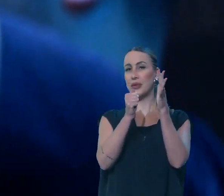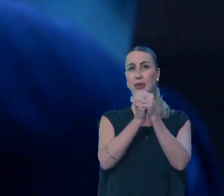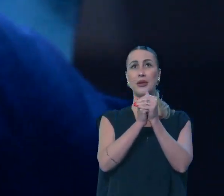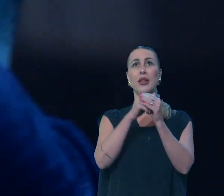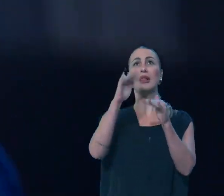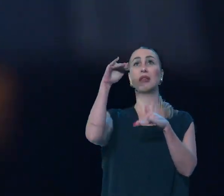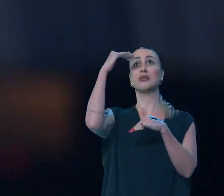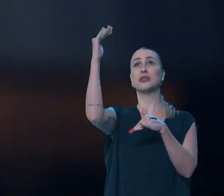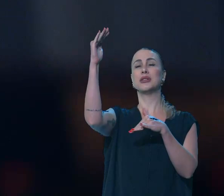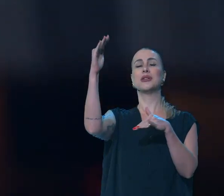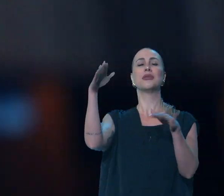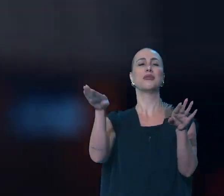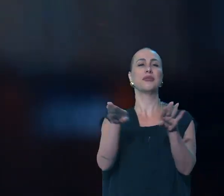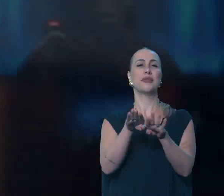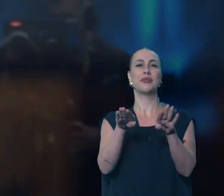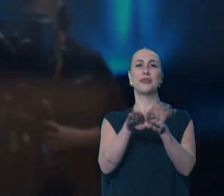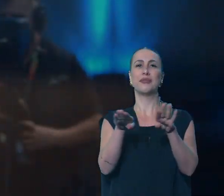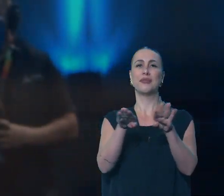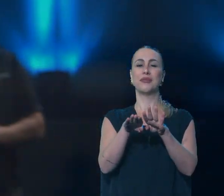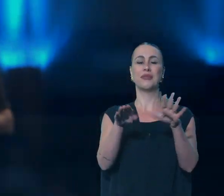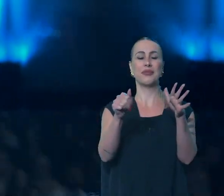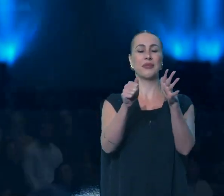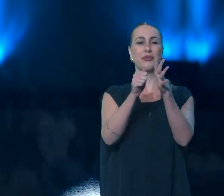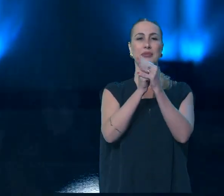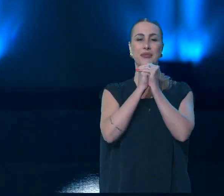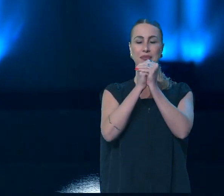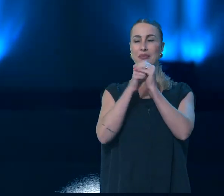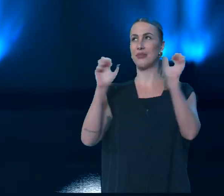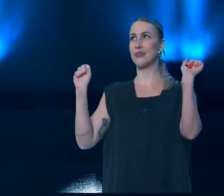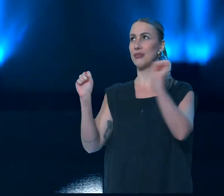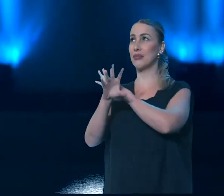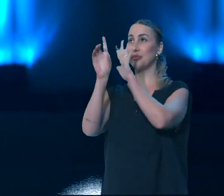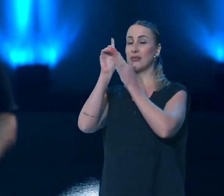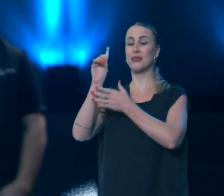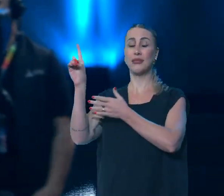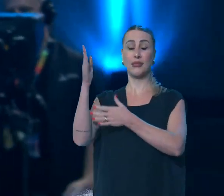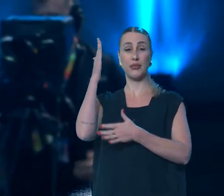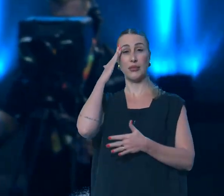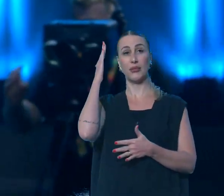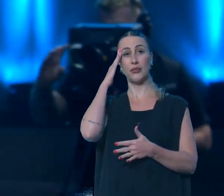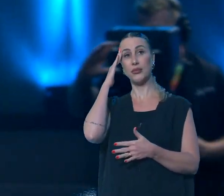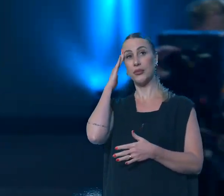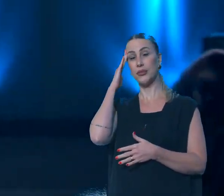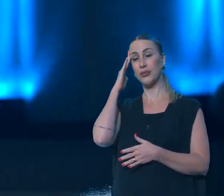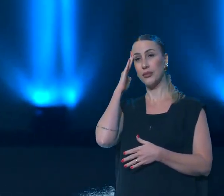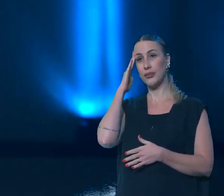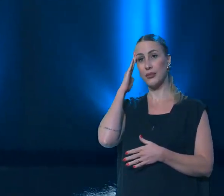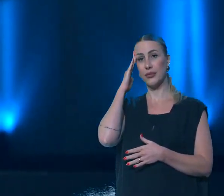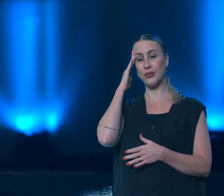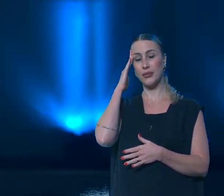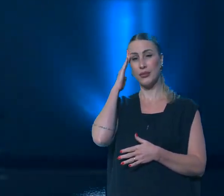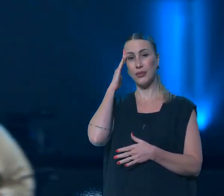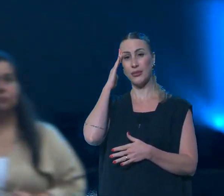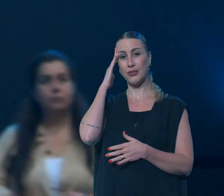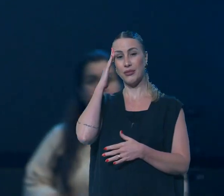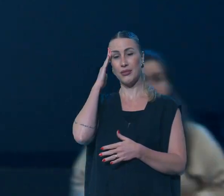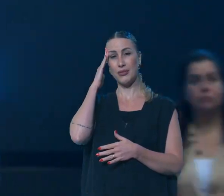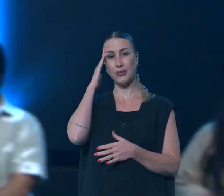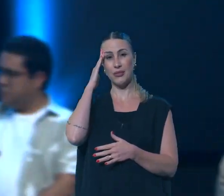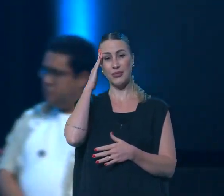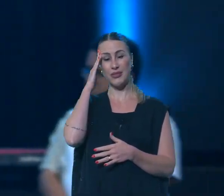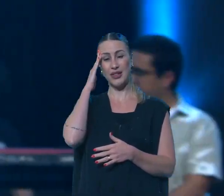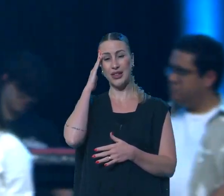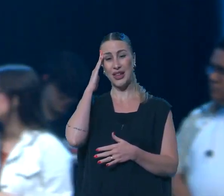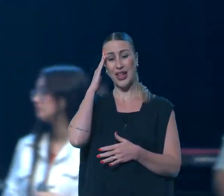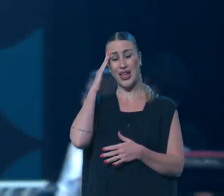cima também, amém. Glória a Deus. Amém. E sabe, caminhar sozinho é muito difícil. Eu